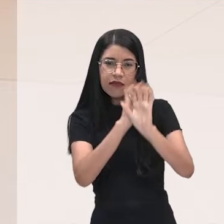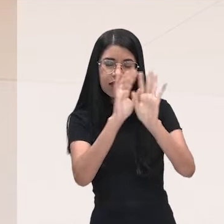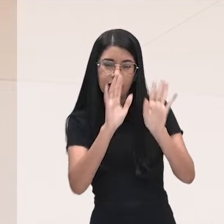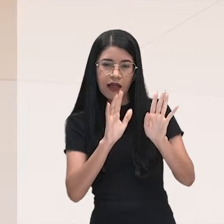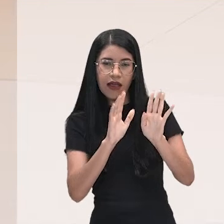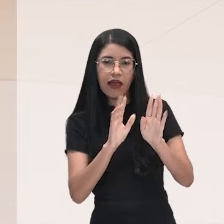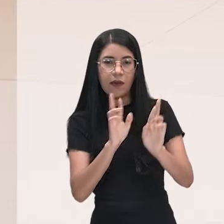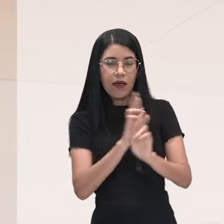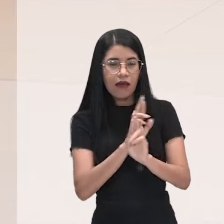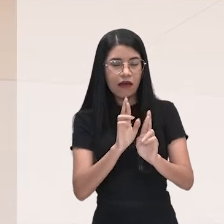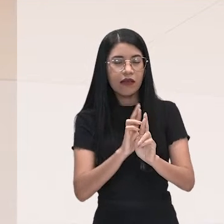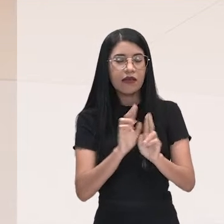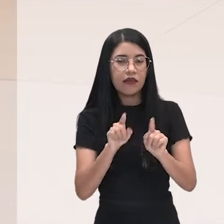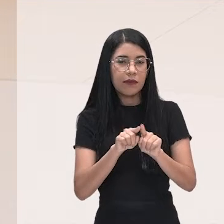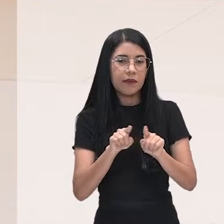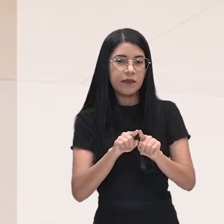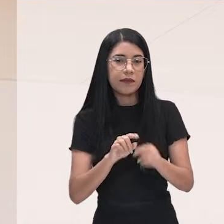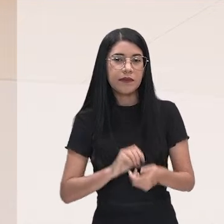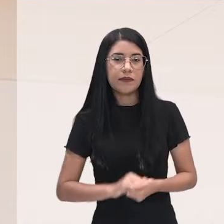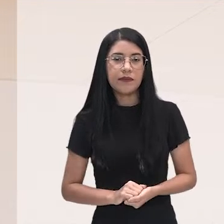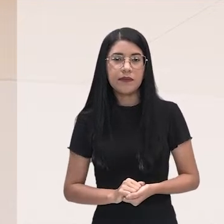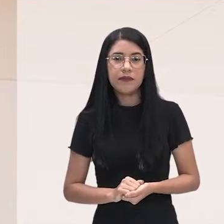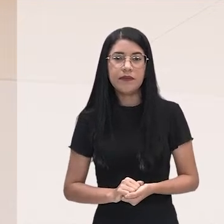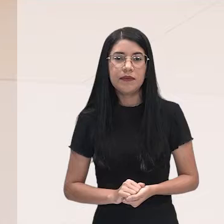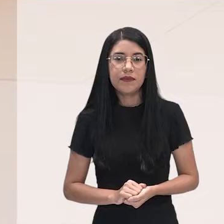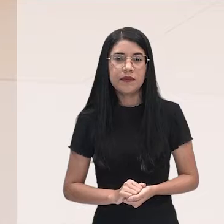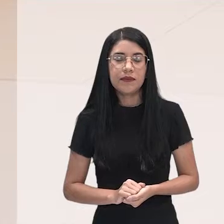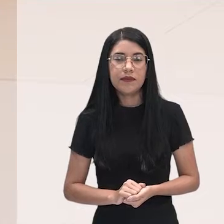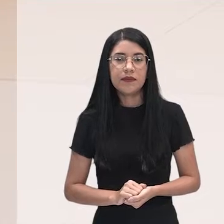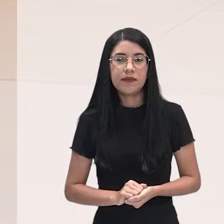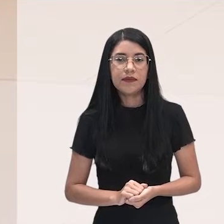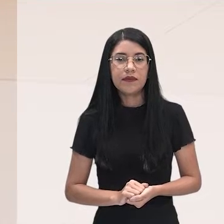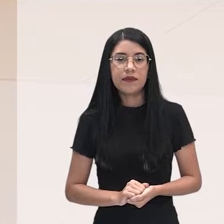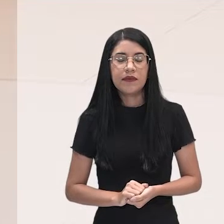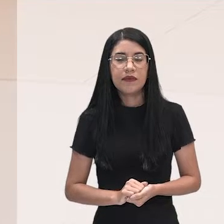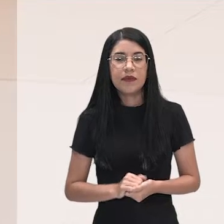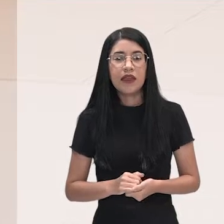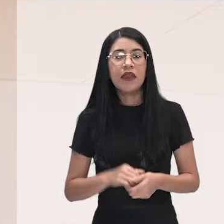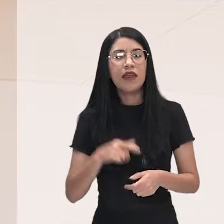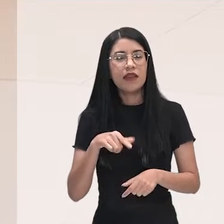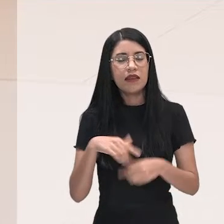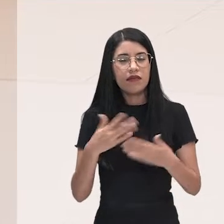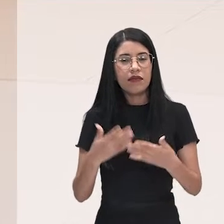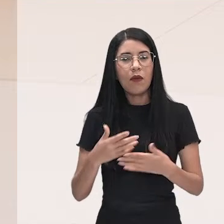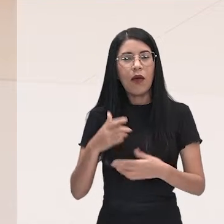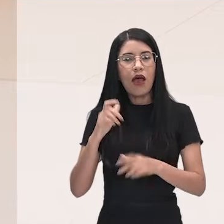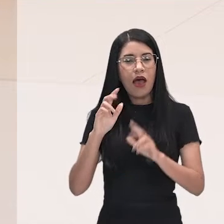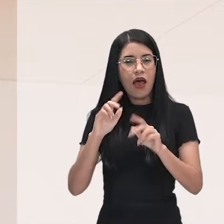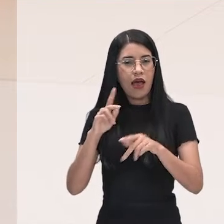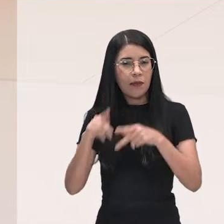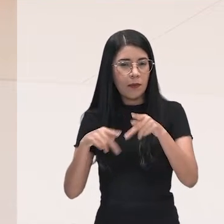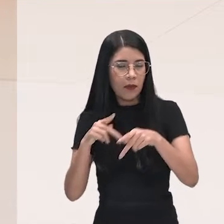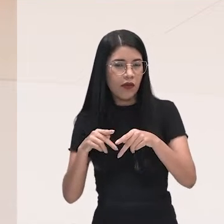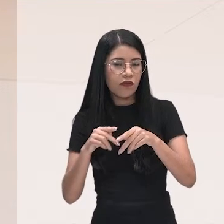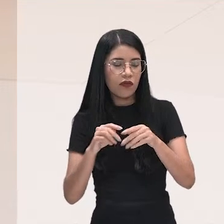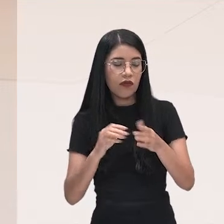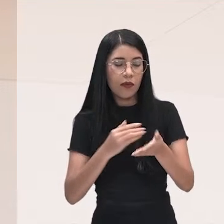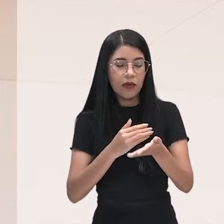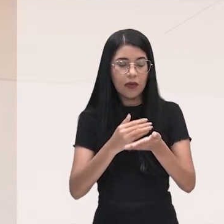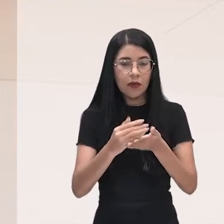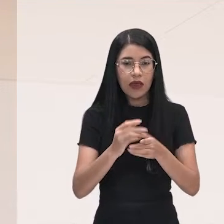agricultura e pecuária, o homem ele deixa de ser nômade, tá bom? E aí o que passa a acontecer a partir desse momento? Ele vai